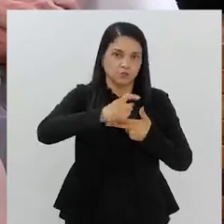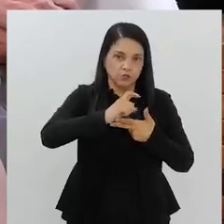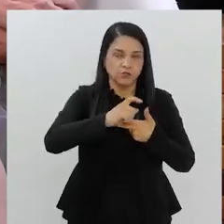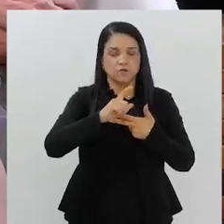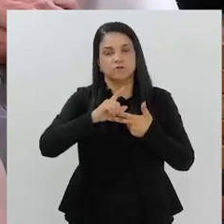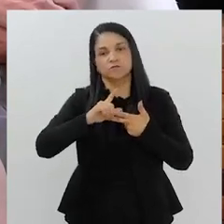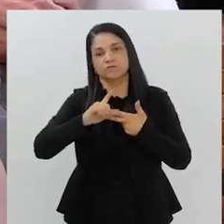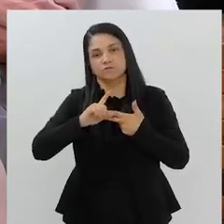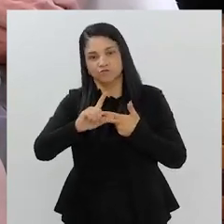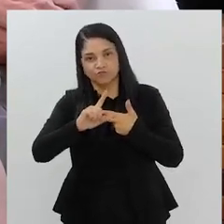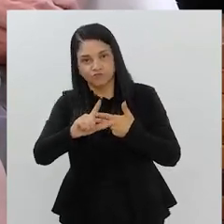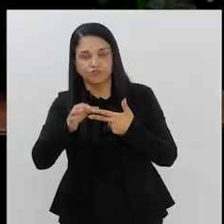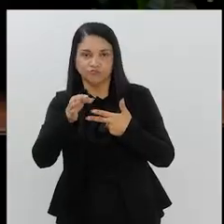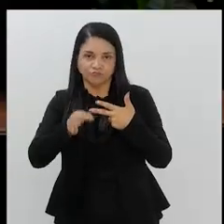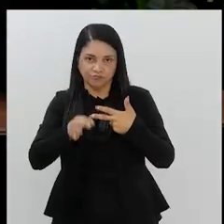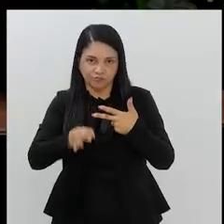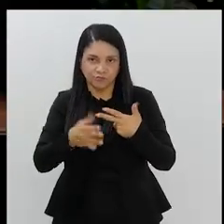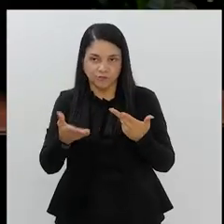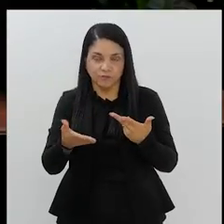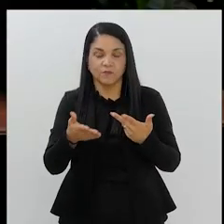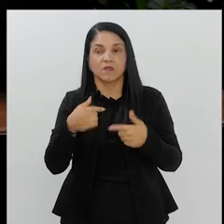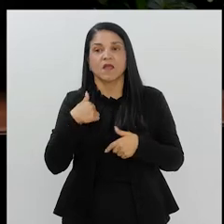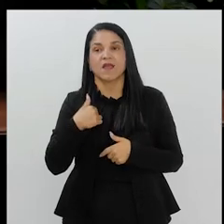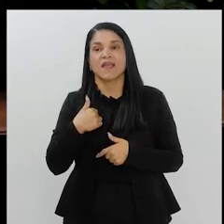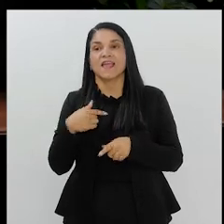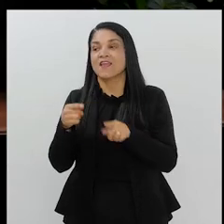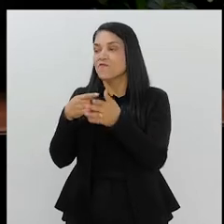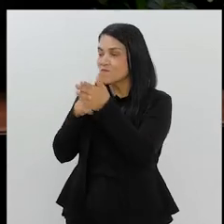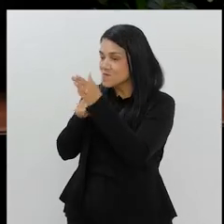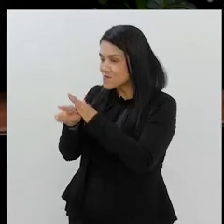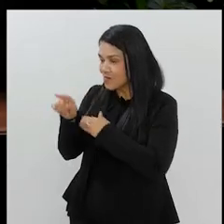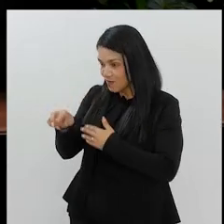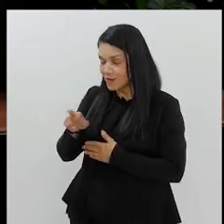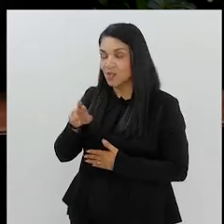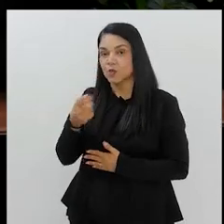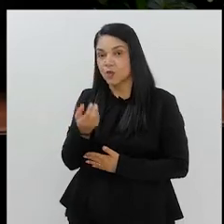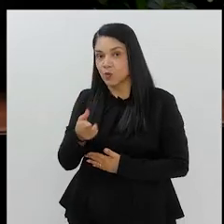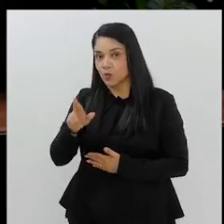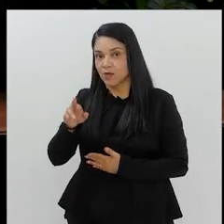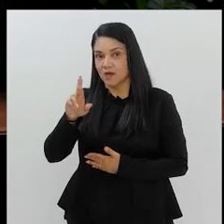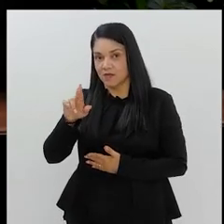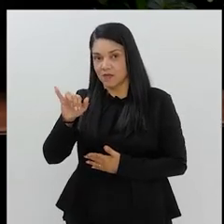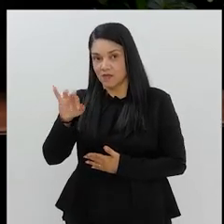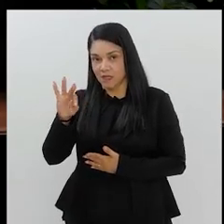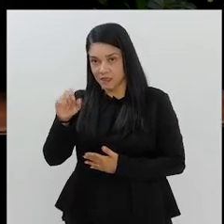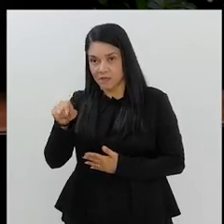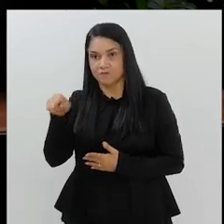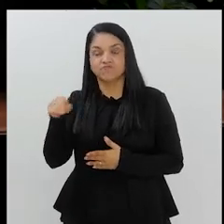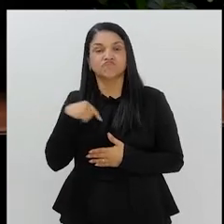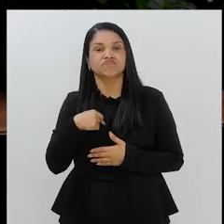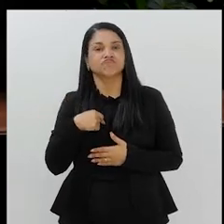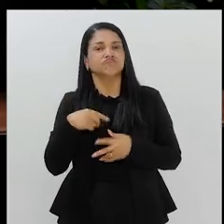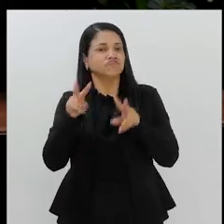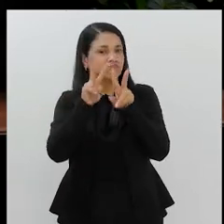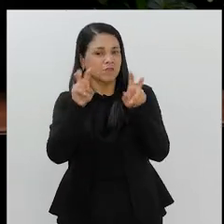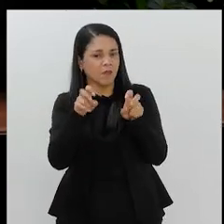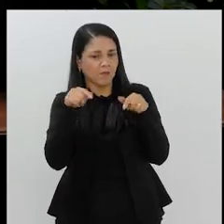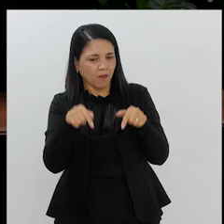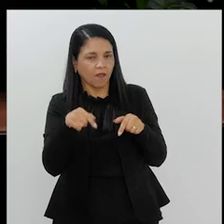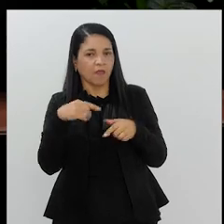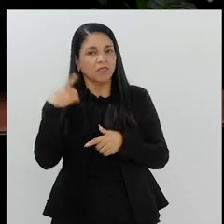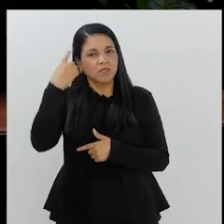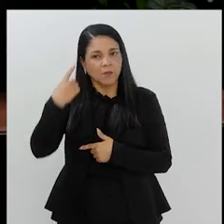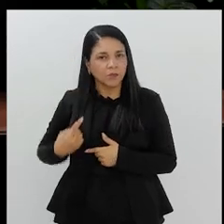executivo bom muito bem e aí assim eu vou lhe remeter a pergunta Doutora Rita trazendo essa expressão que a